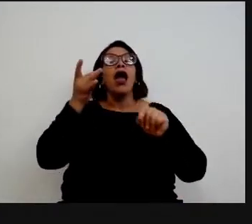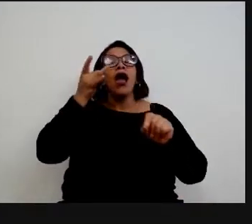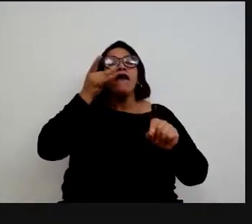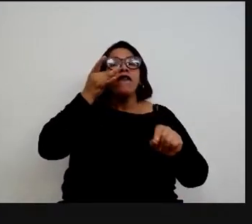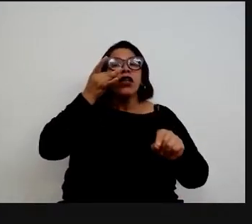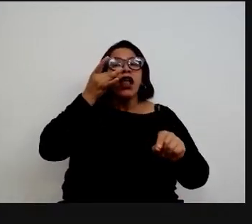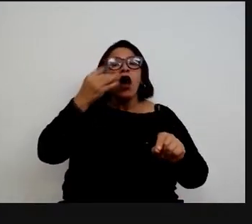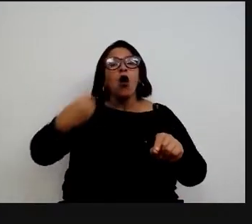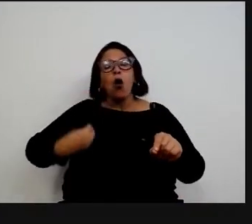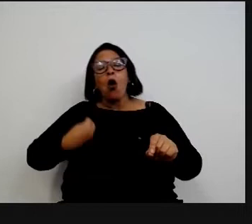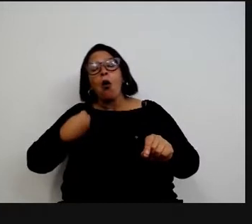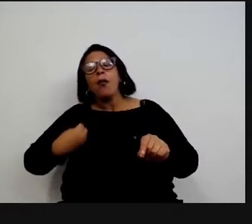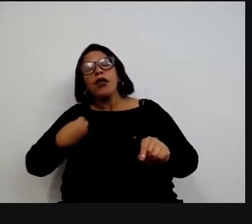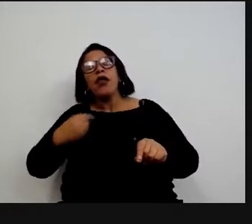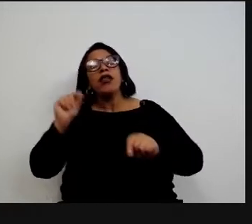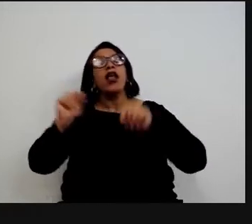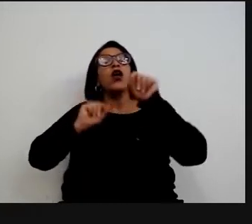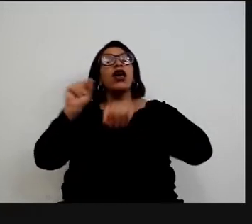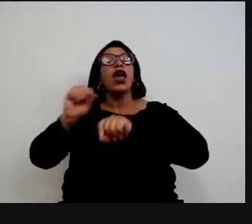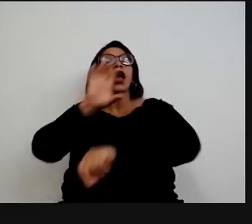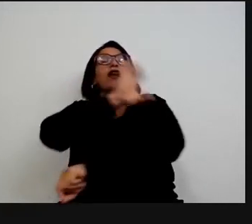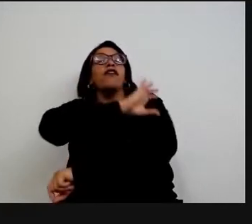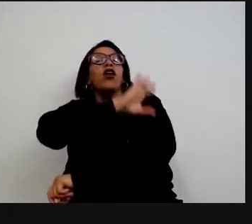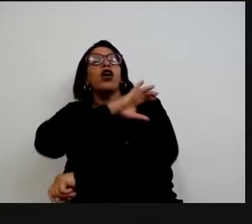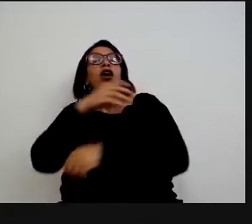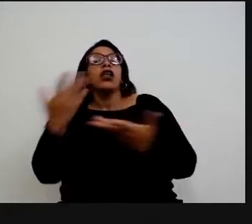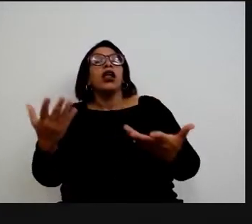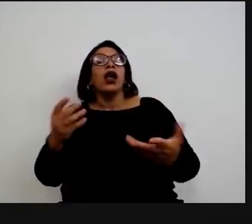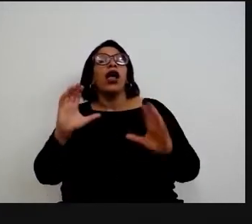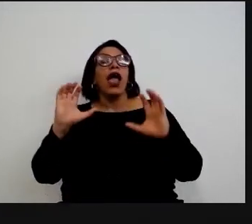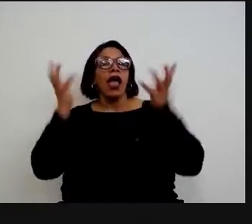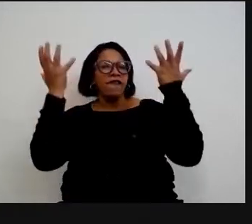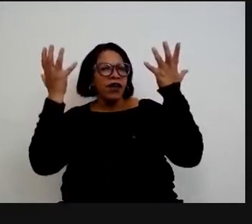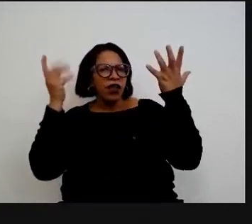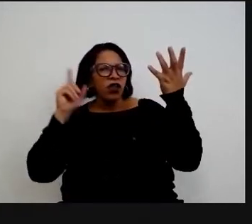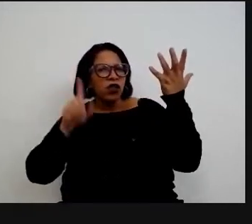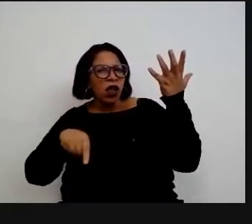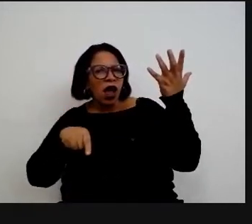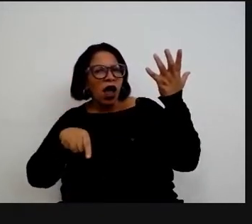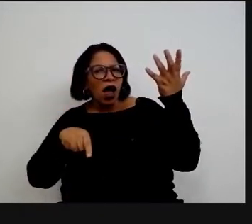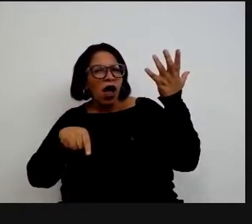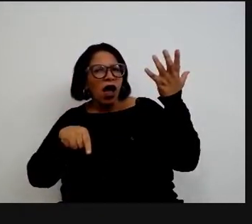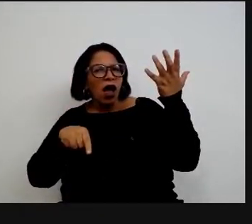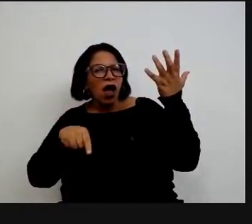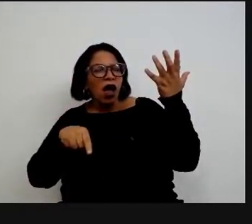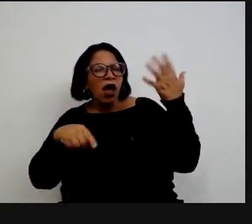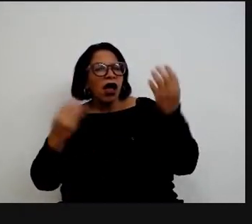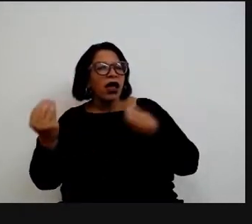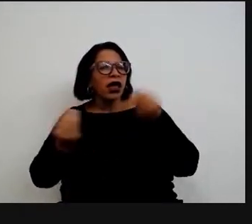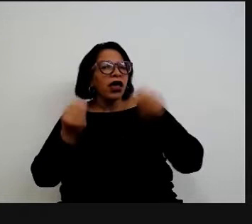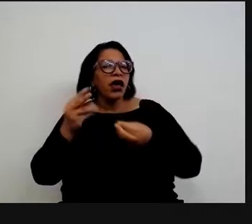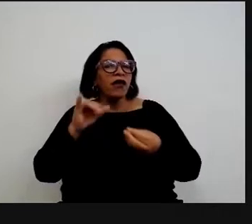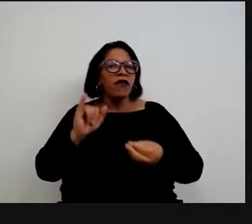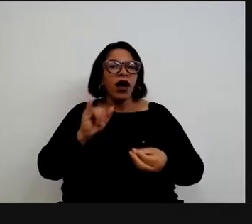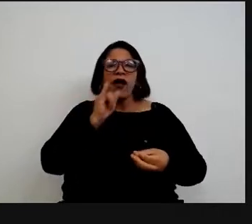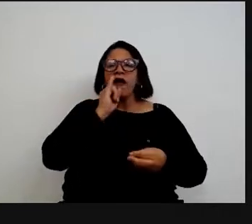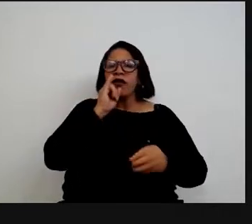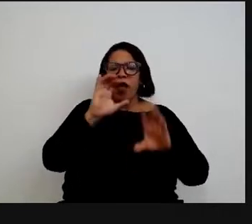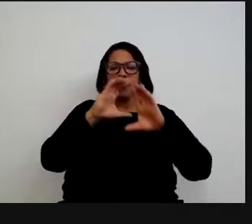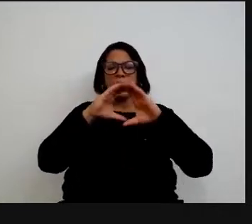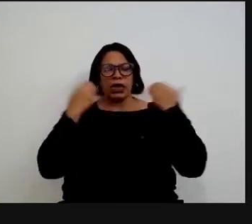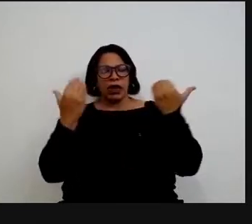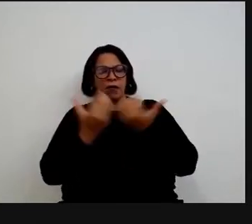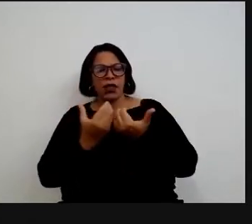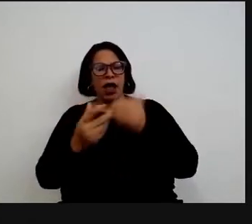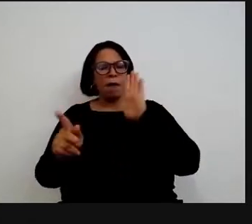presencial? É do EAD? É da área de eventos? Né? Não é mais educação fazer o webinar? Né? Que já tem gente discutindo.